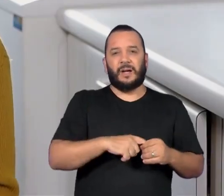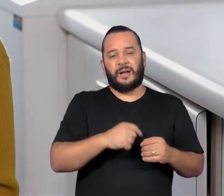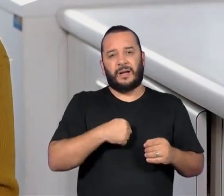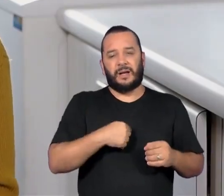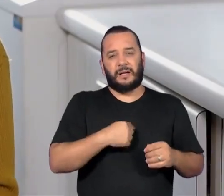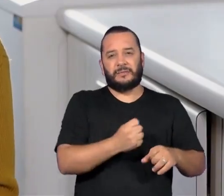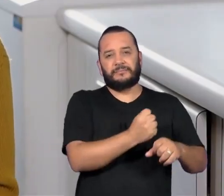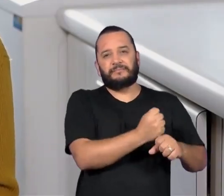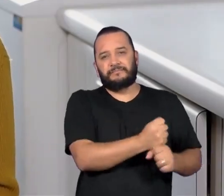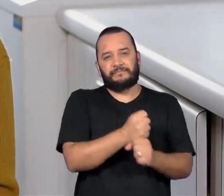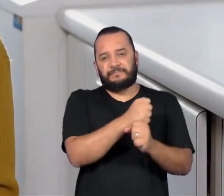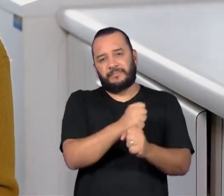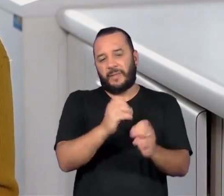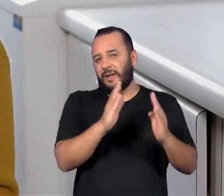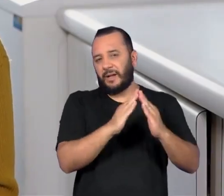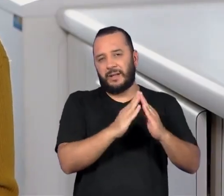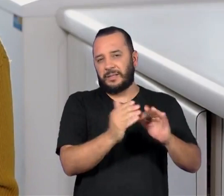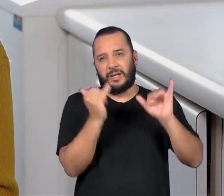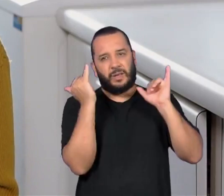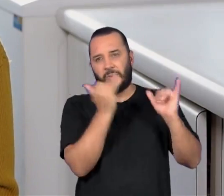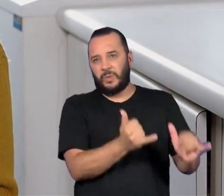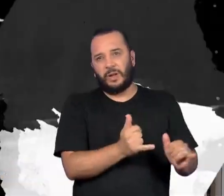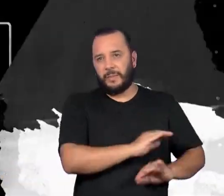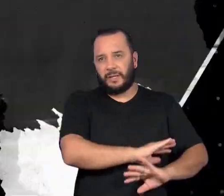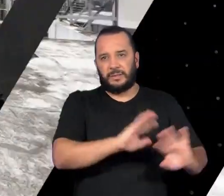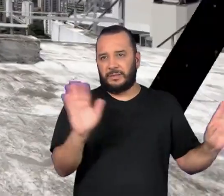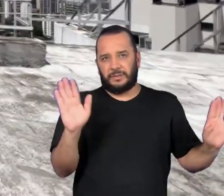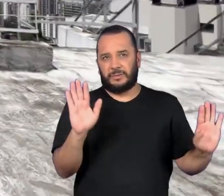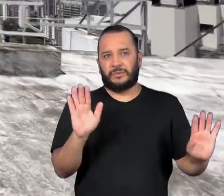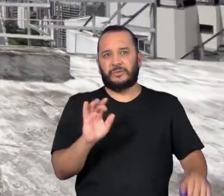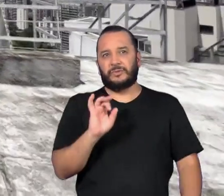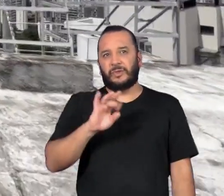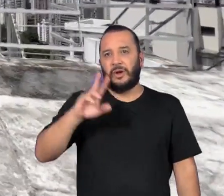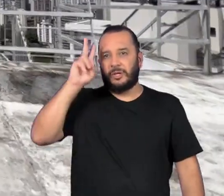empregada agora é só na história.